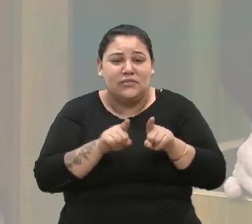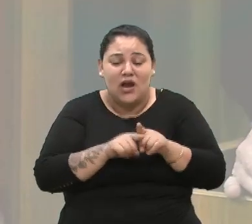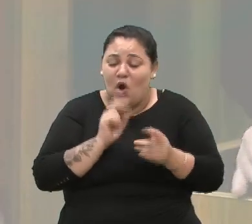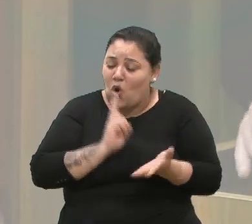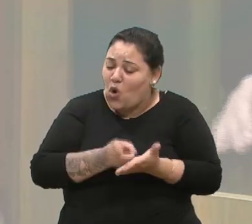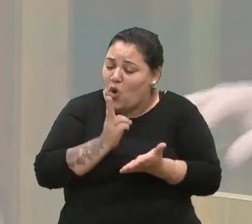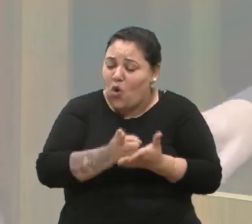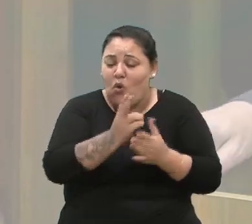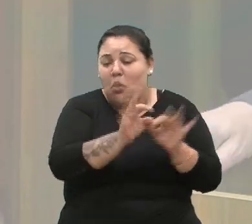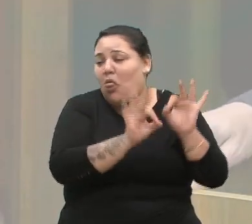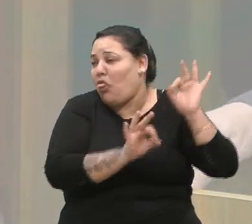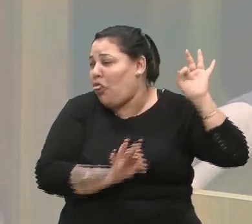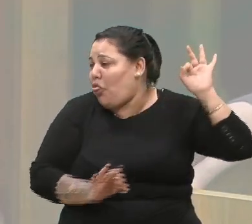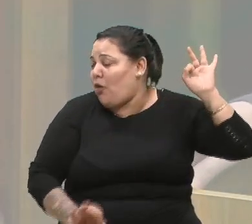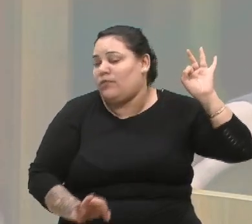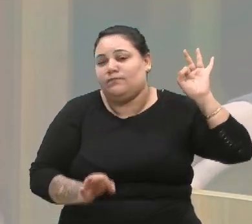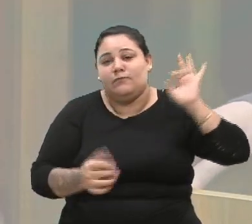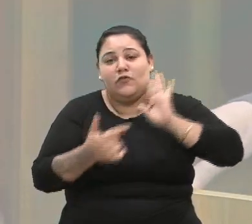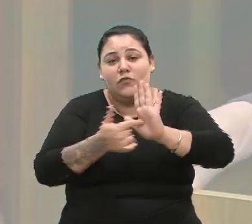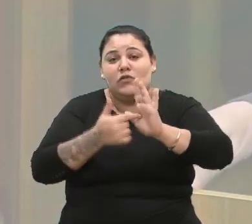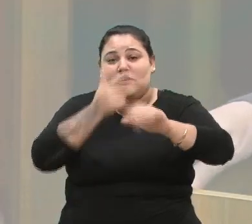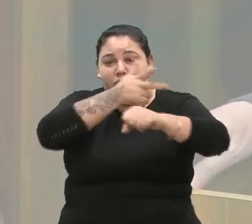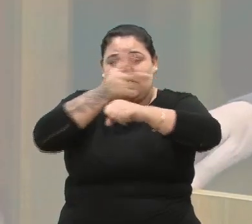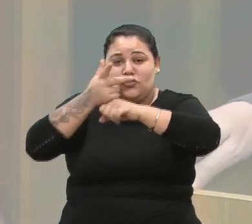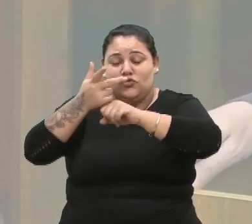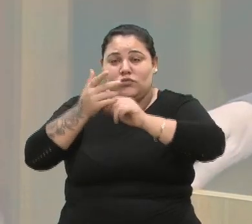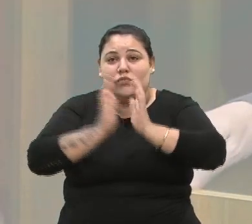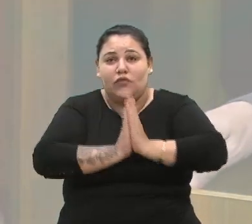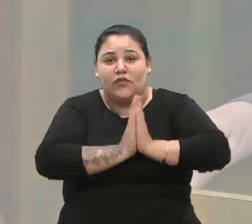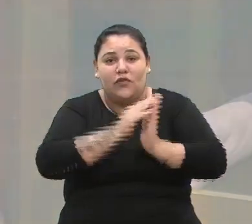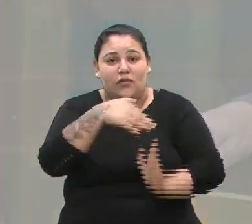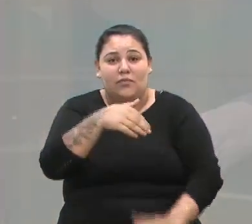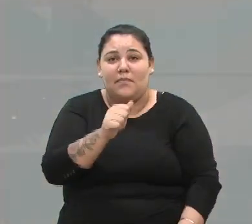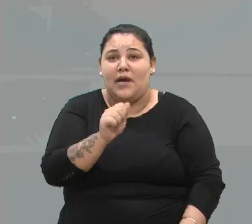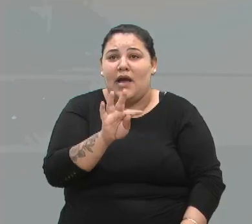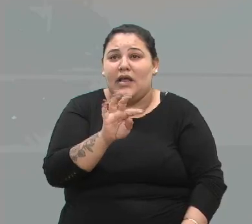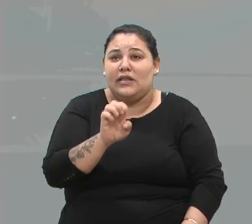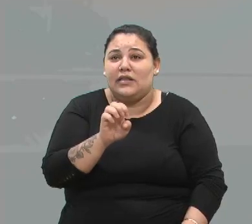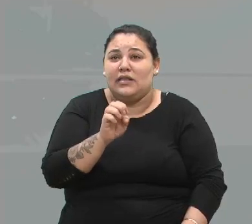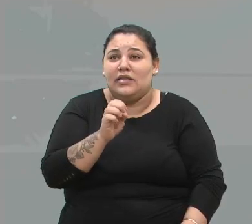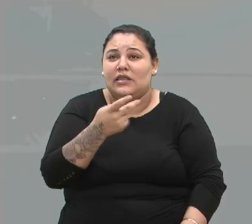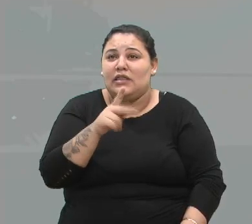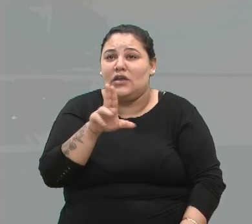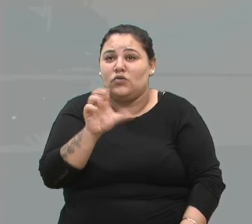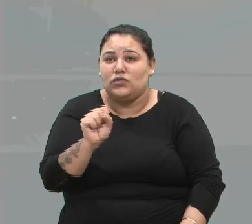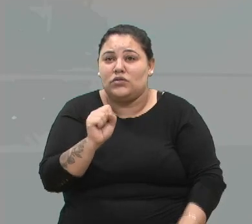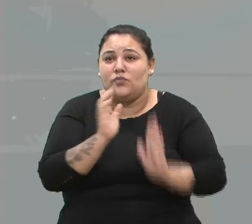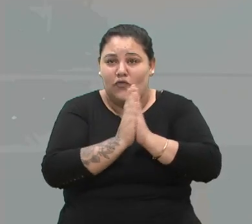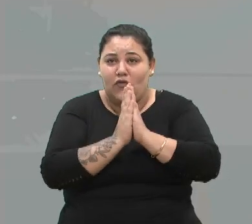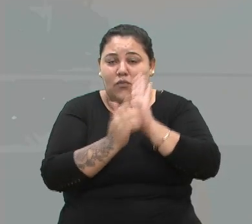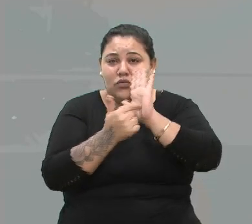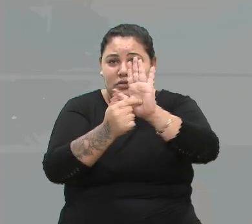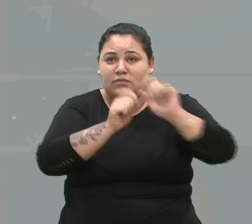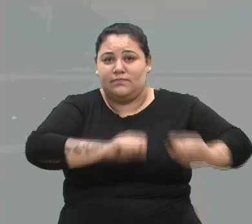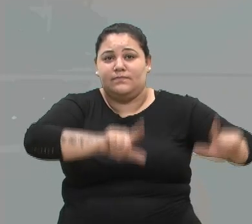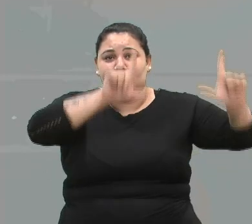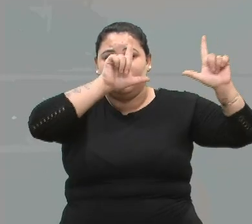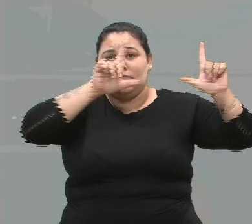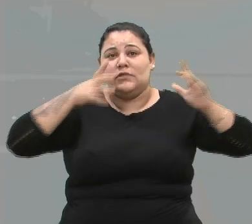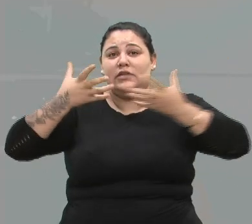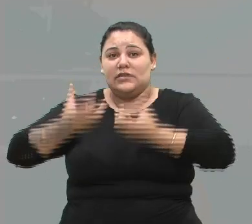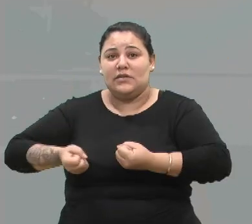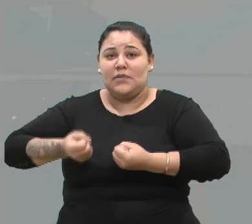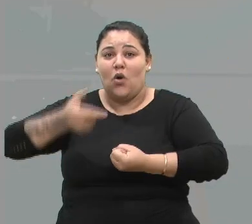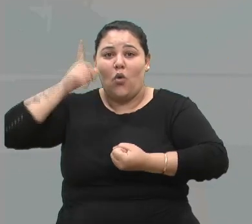constantes. Eu até quero passar um vídeo aqui, ó, por favor, Matheus. Se puder passar o vídeo. Recebi ontem outra reclamação